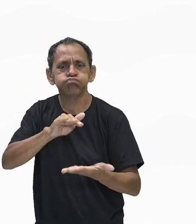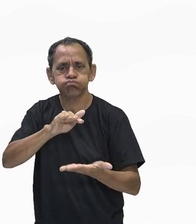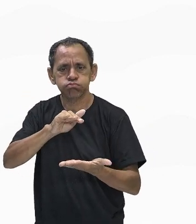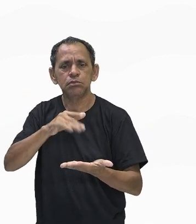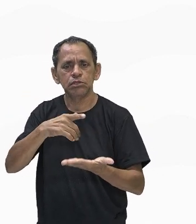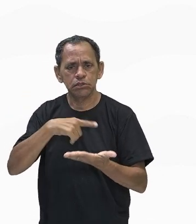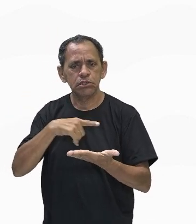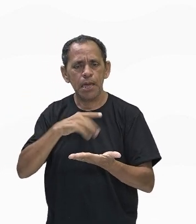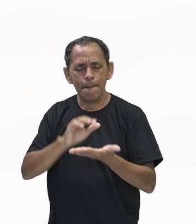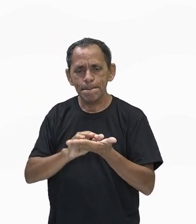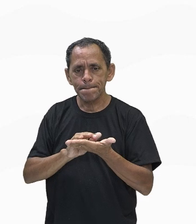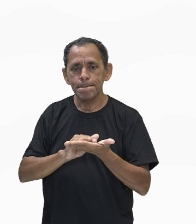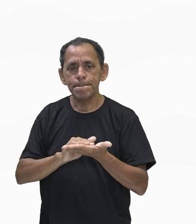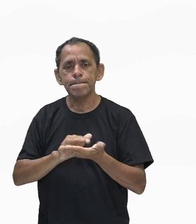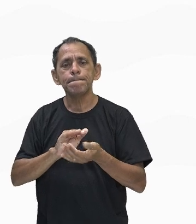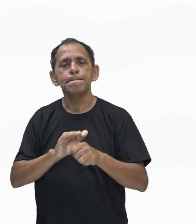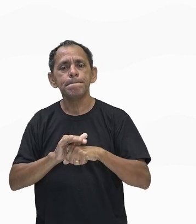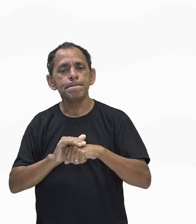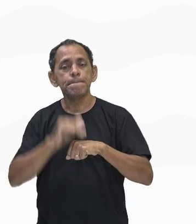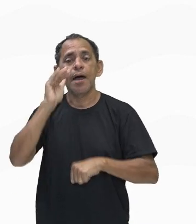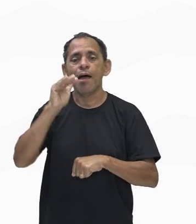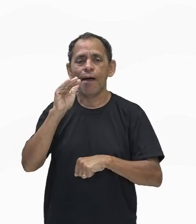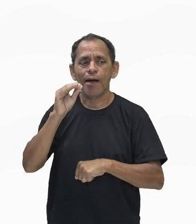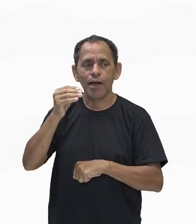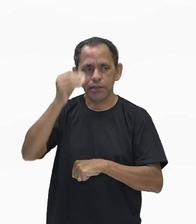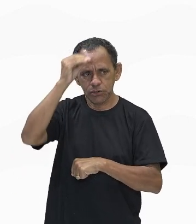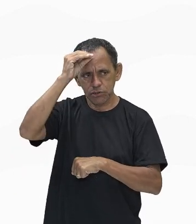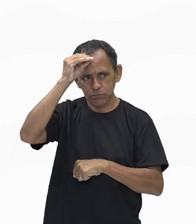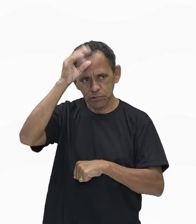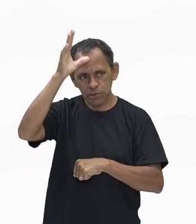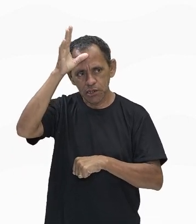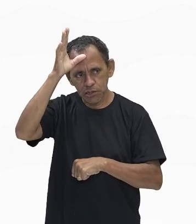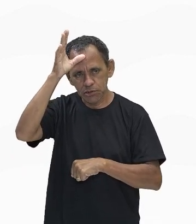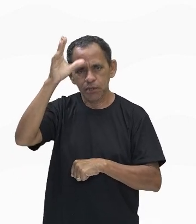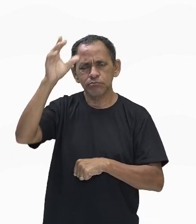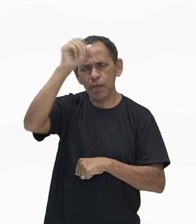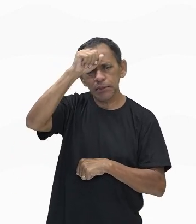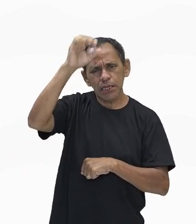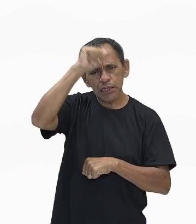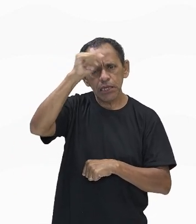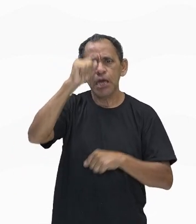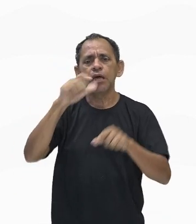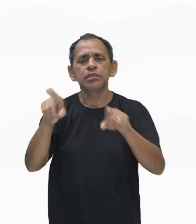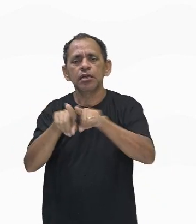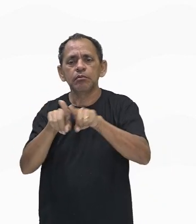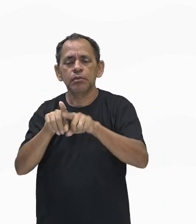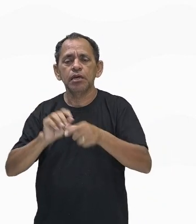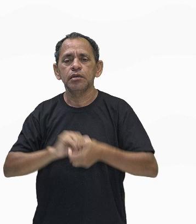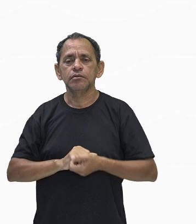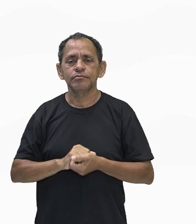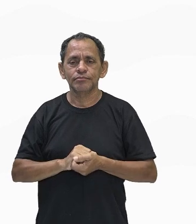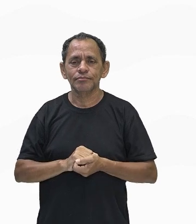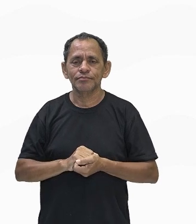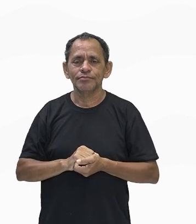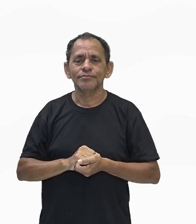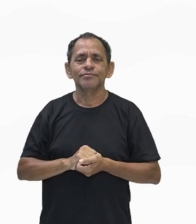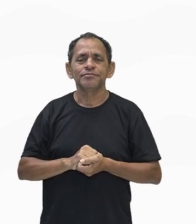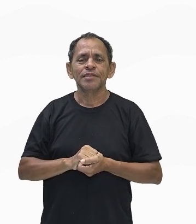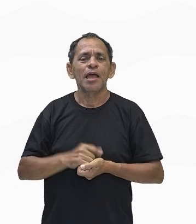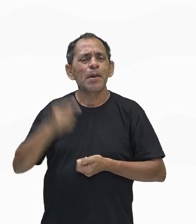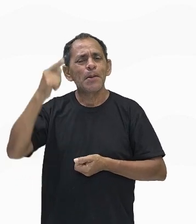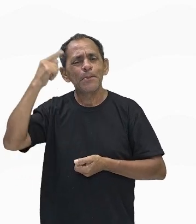né, capital intelectual, tá? A palavrinha capital, às vezes, né, pensa logo no dinheiro, mas a gente está